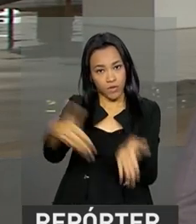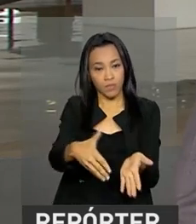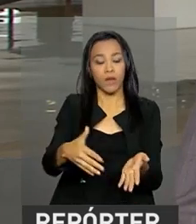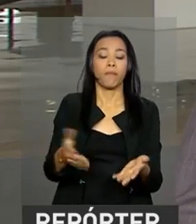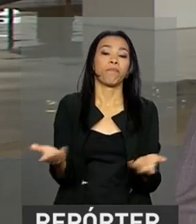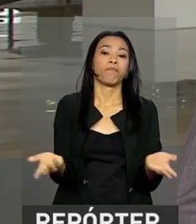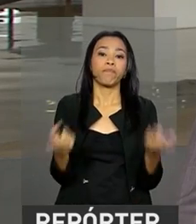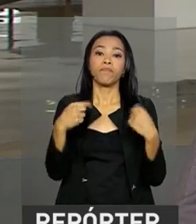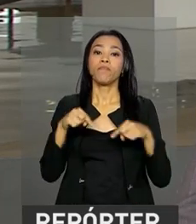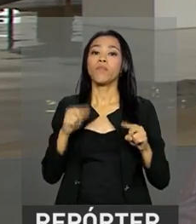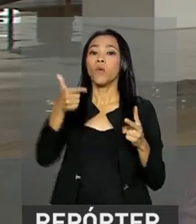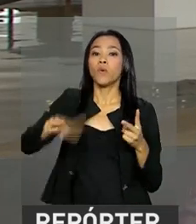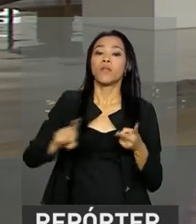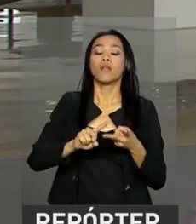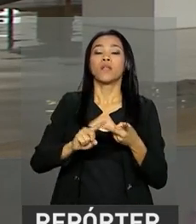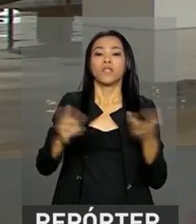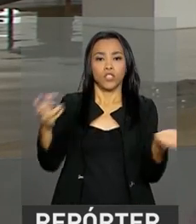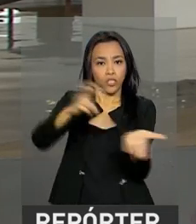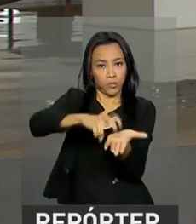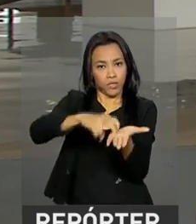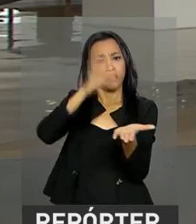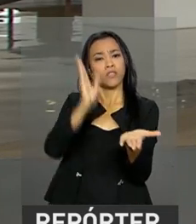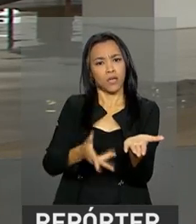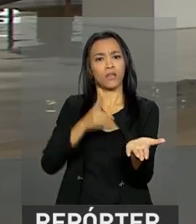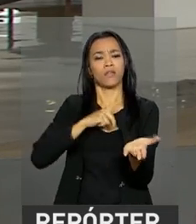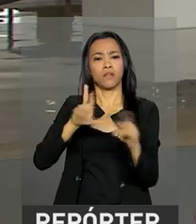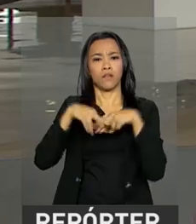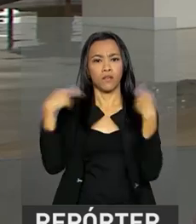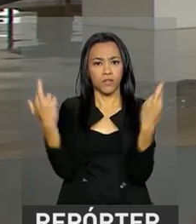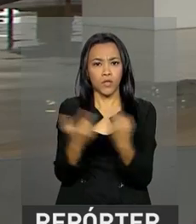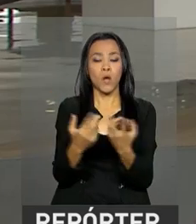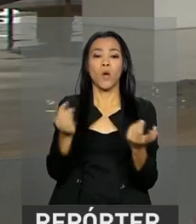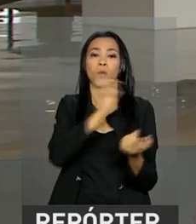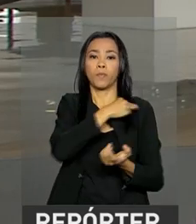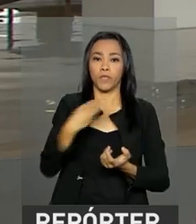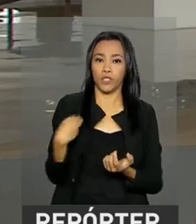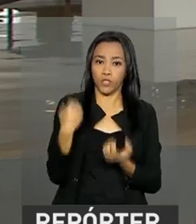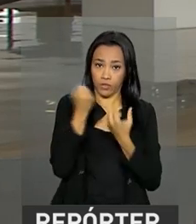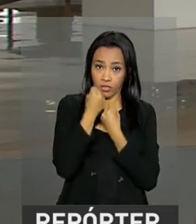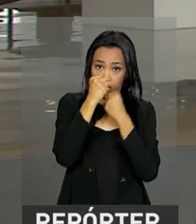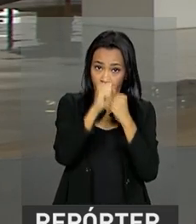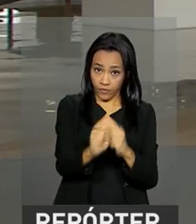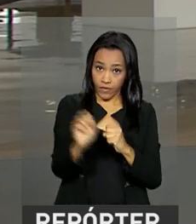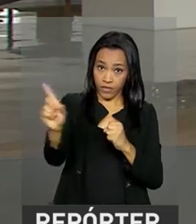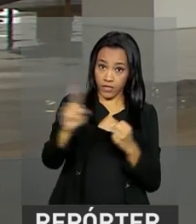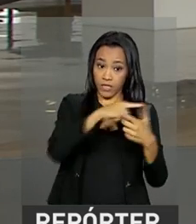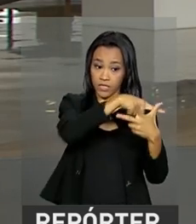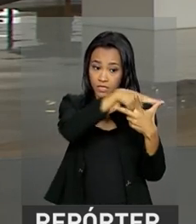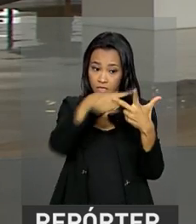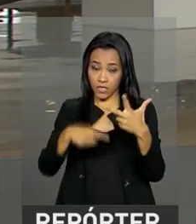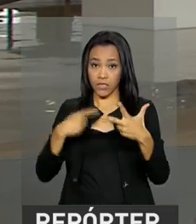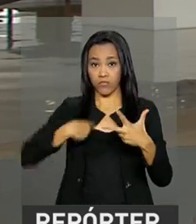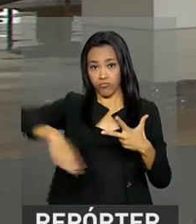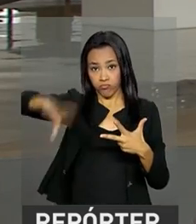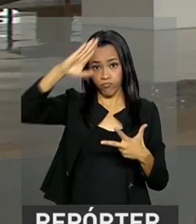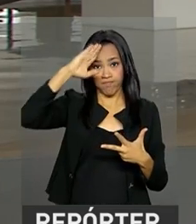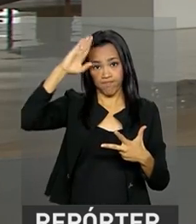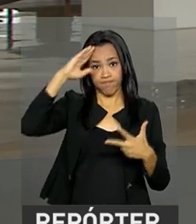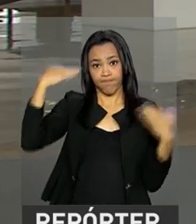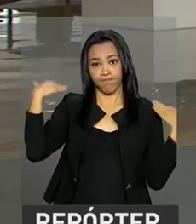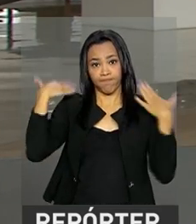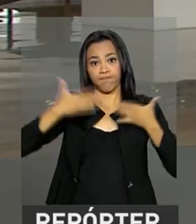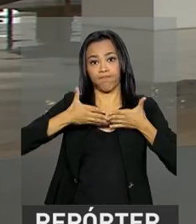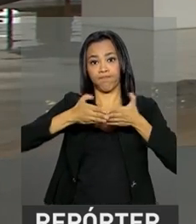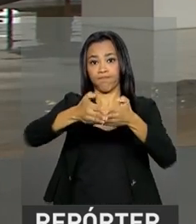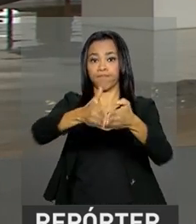agora pela manhã vi Leandro Presidente já se reuniu com o ministro da Defesa Raul jungman com os comandantes das três forças armadas e nesse